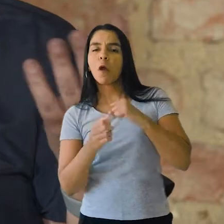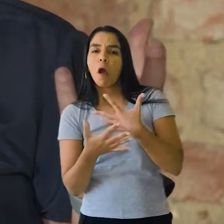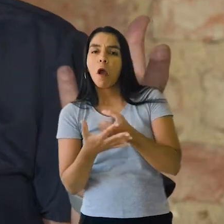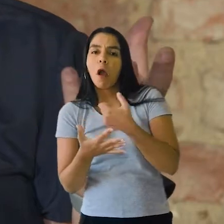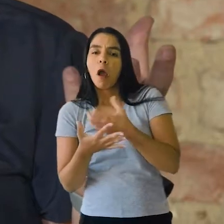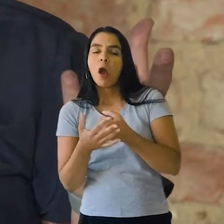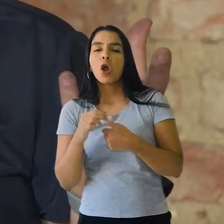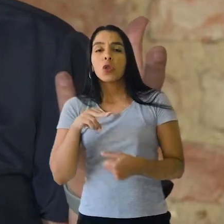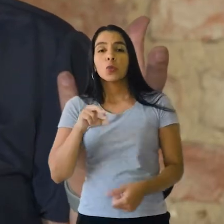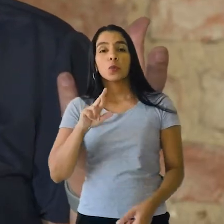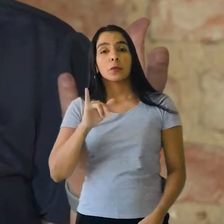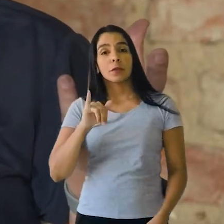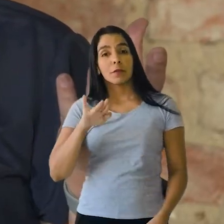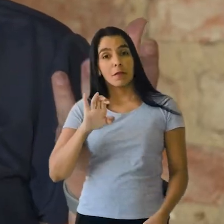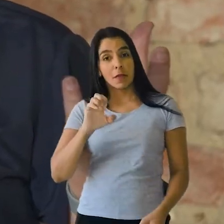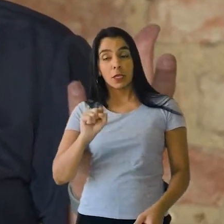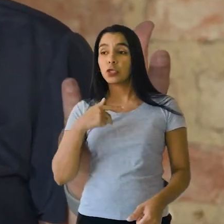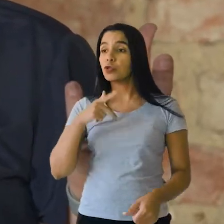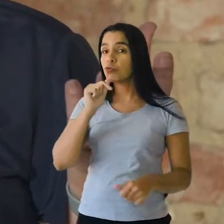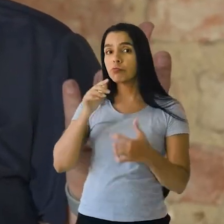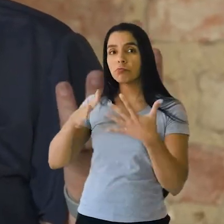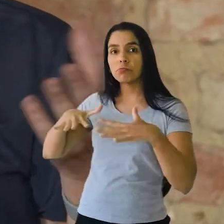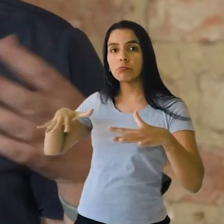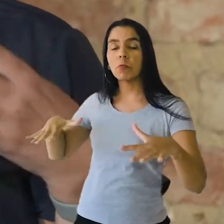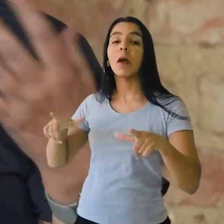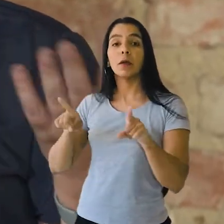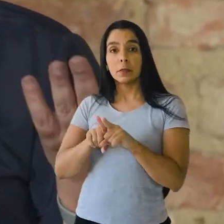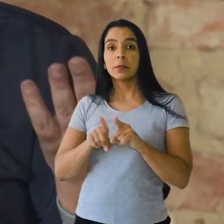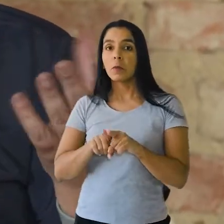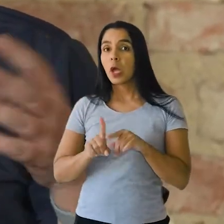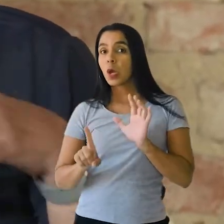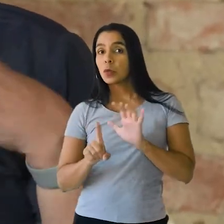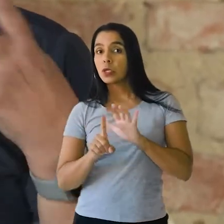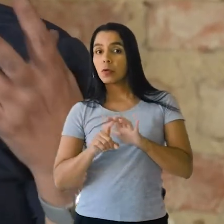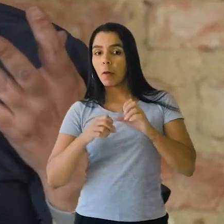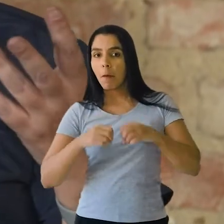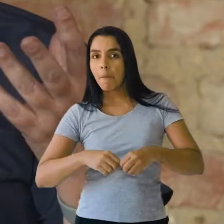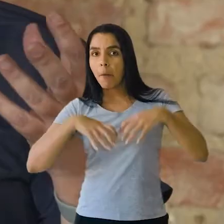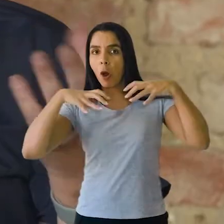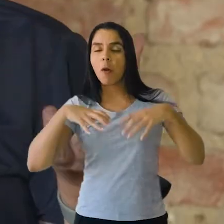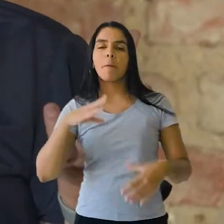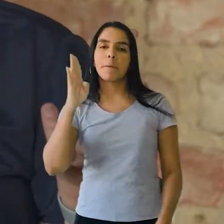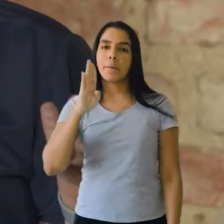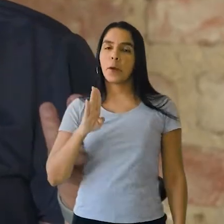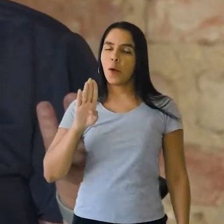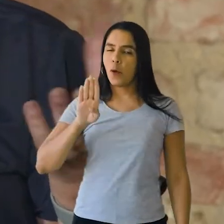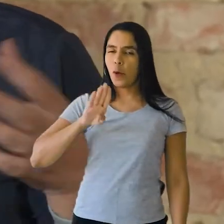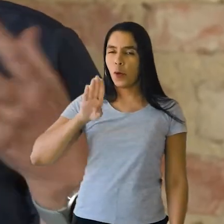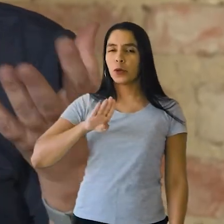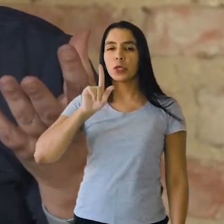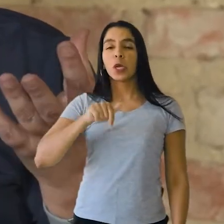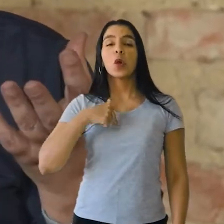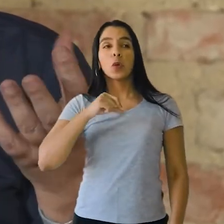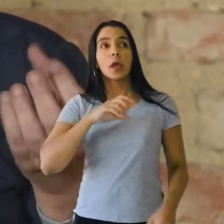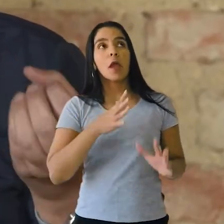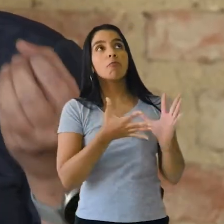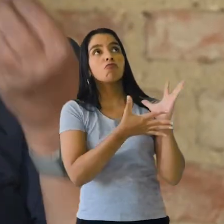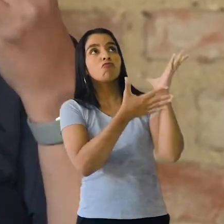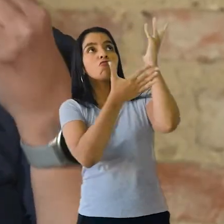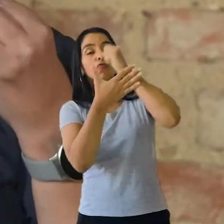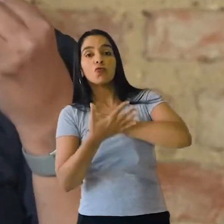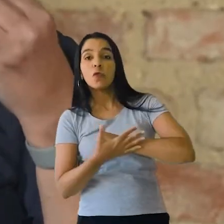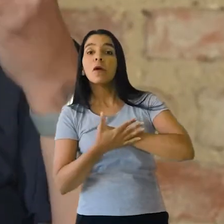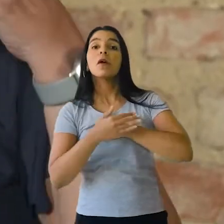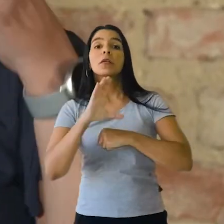entrada maior de nutrientes nos oceanos daquela época e, com isso, um incentivo na bomba biológica. Nada mais é do que